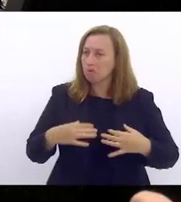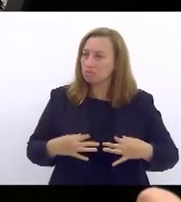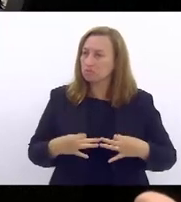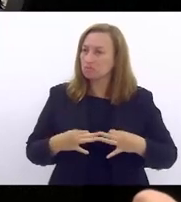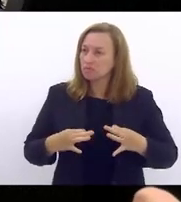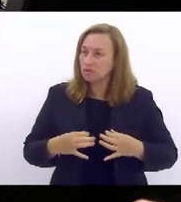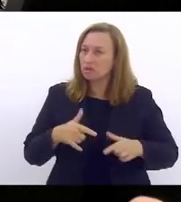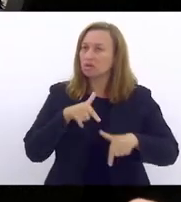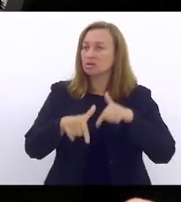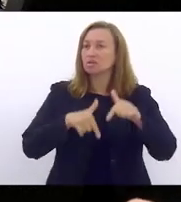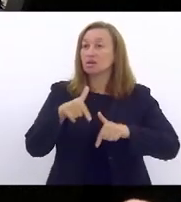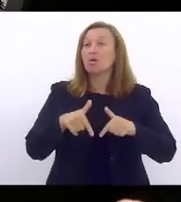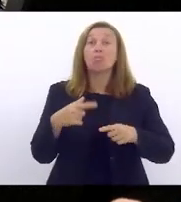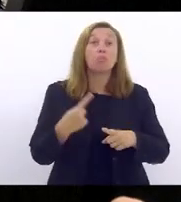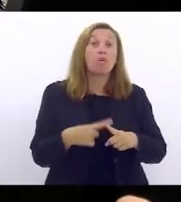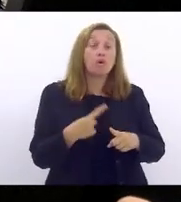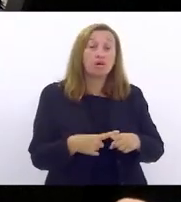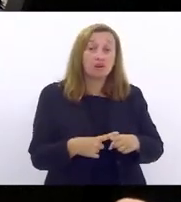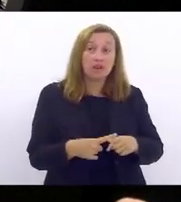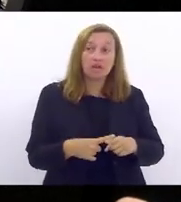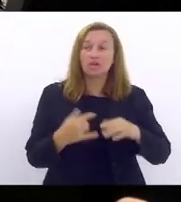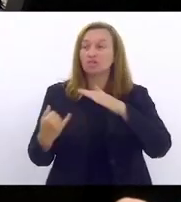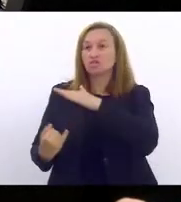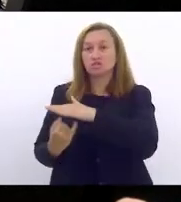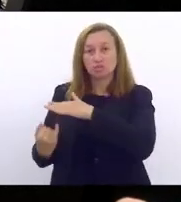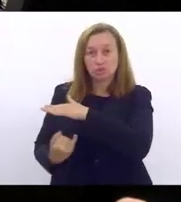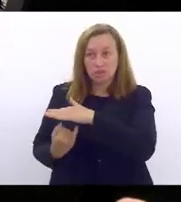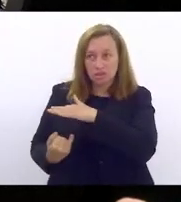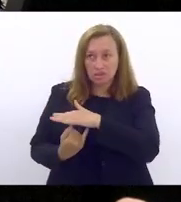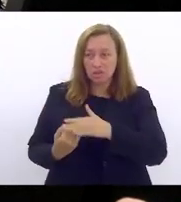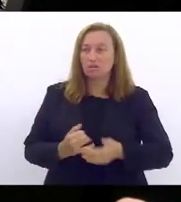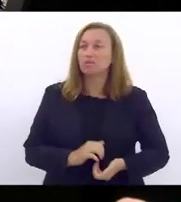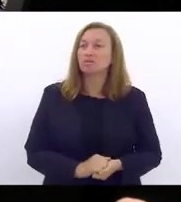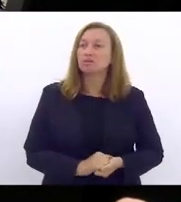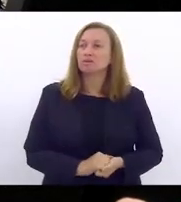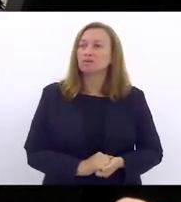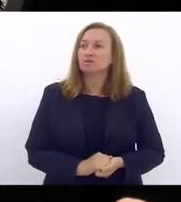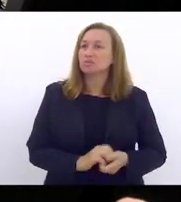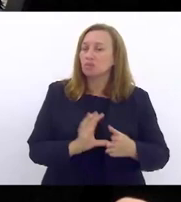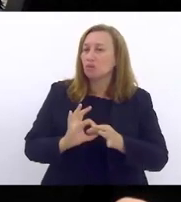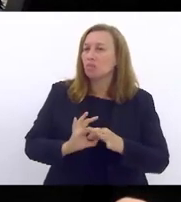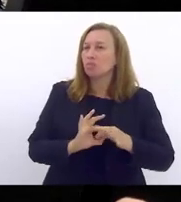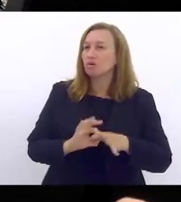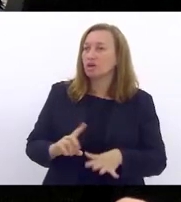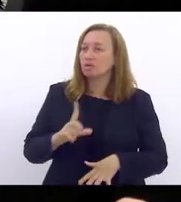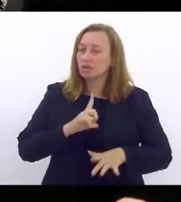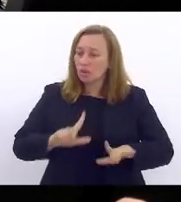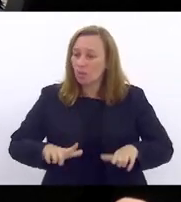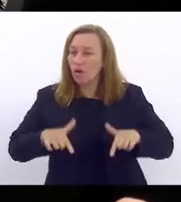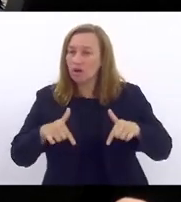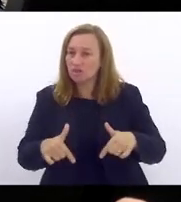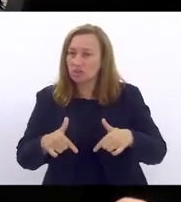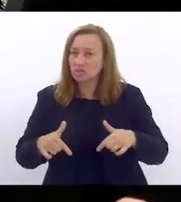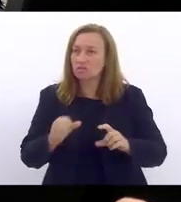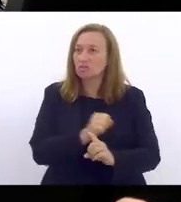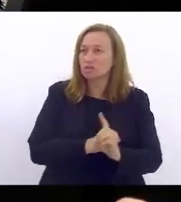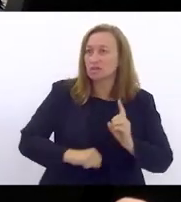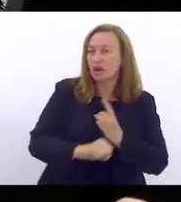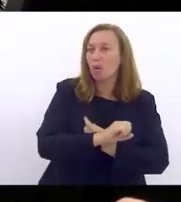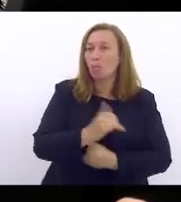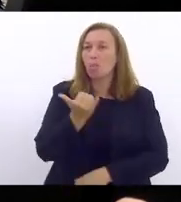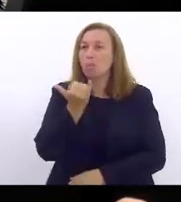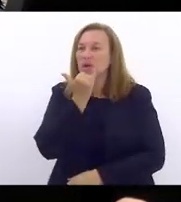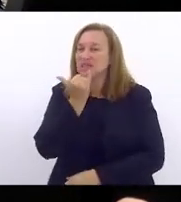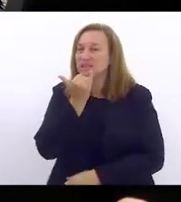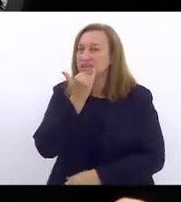voluntariado, porque a gente tenta, enquanto instituição, comungar ação social, perdão,